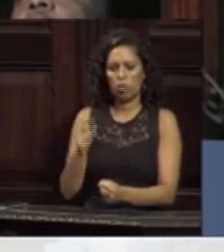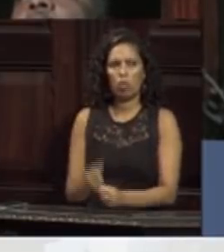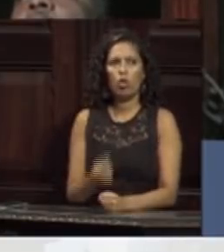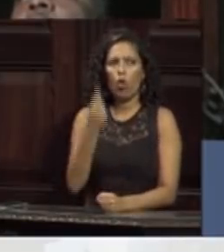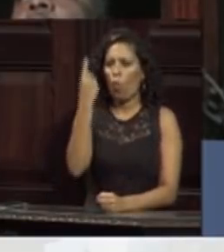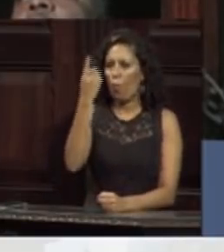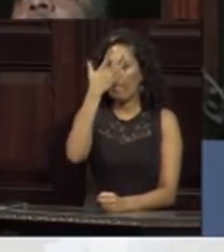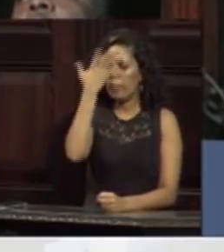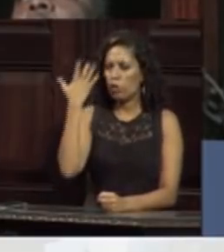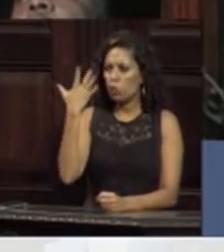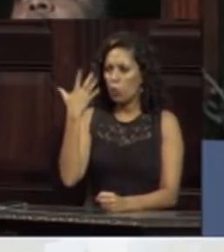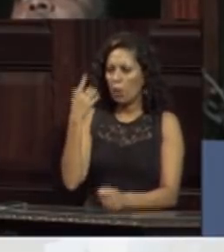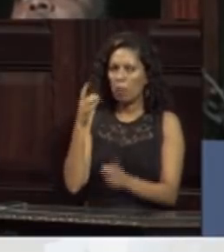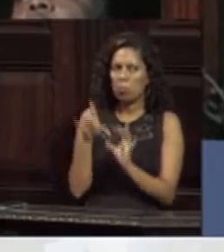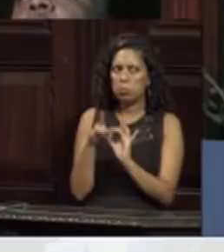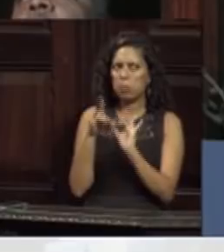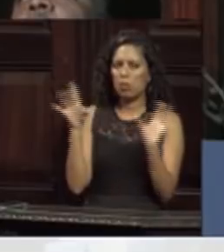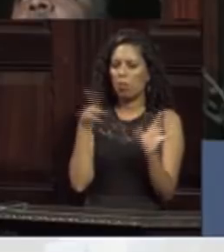E uma abstenção.